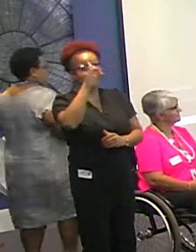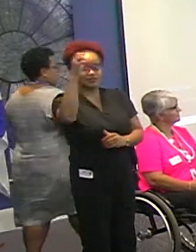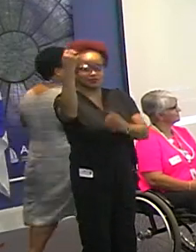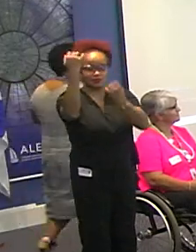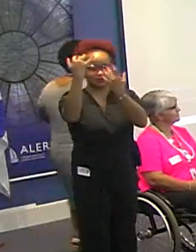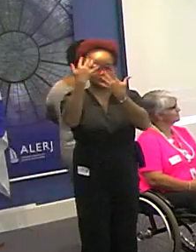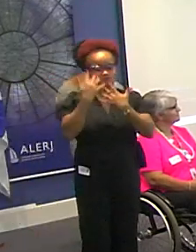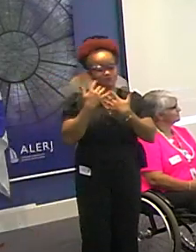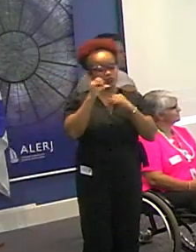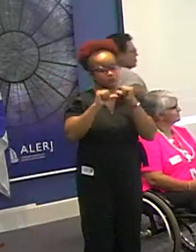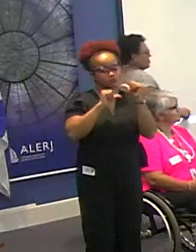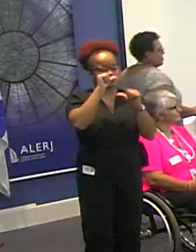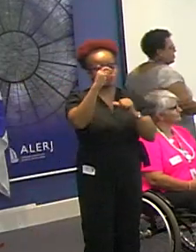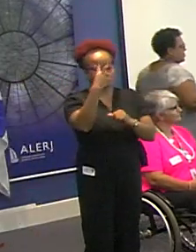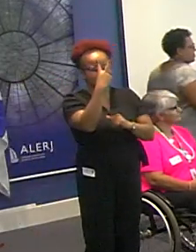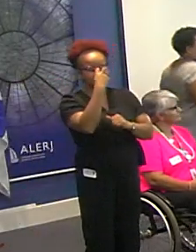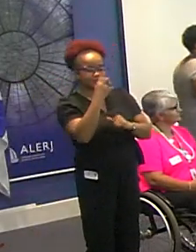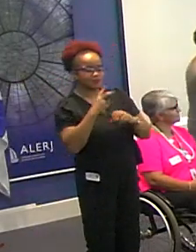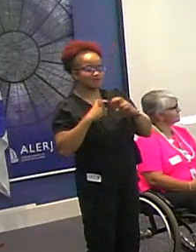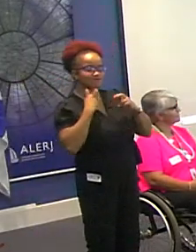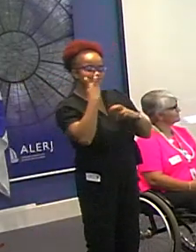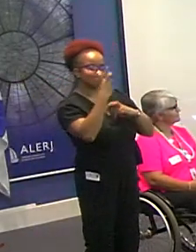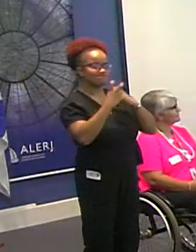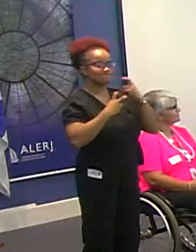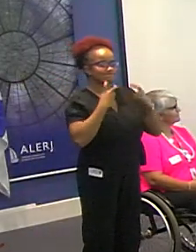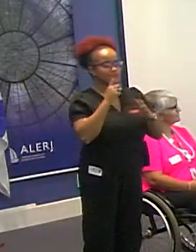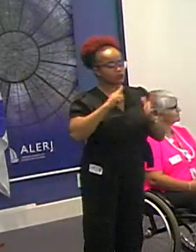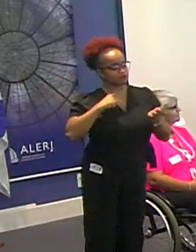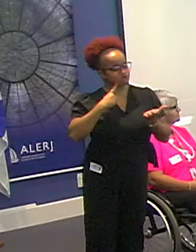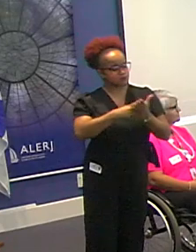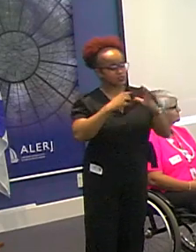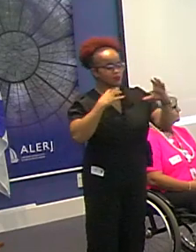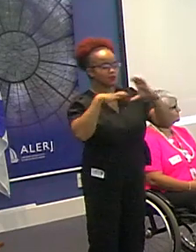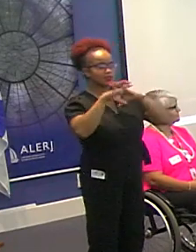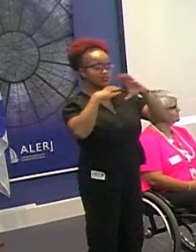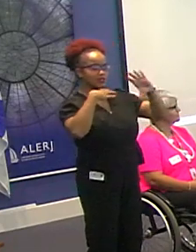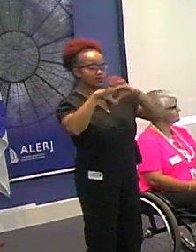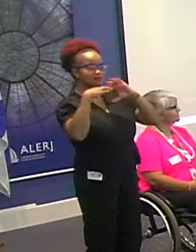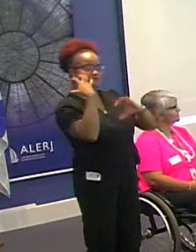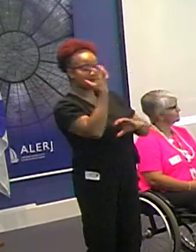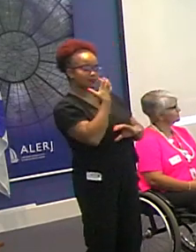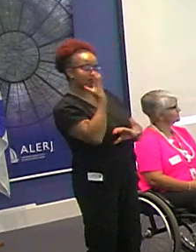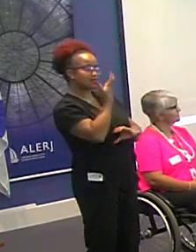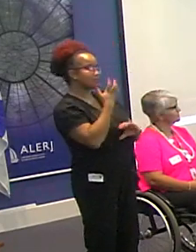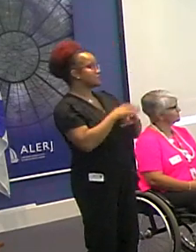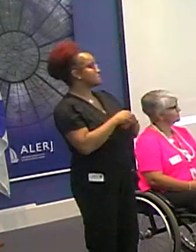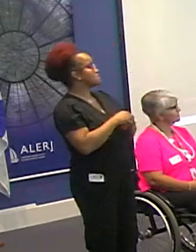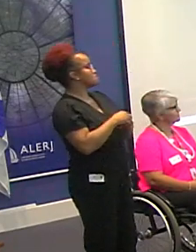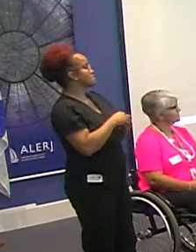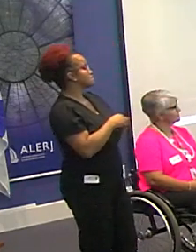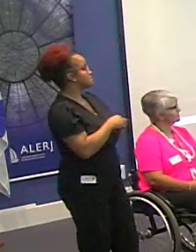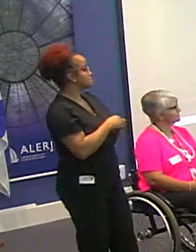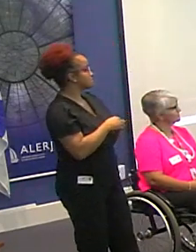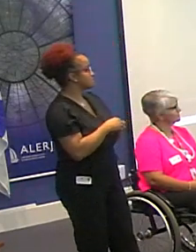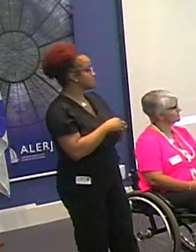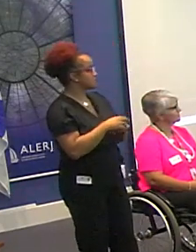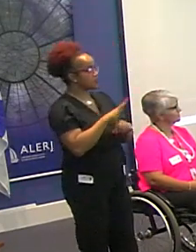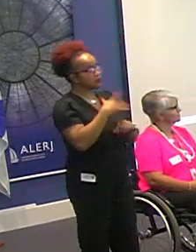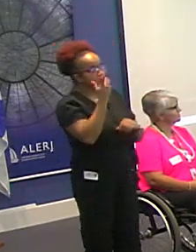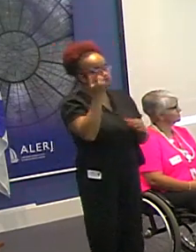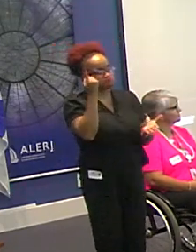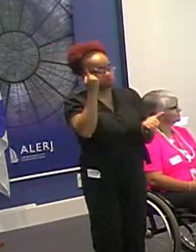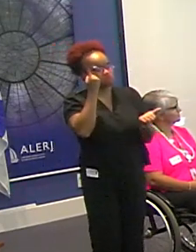minha visão pela minha voz, pela minha missão de cantar. Então, eu vim aqui com essa